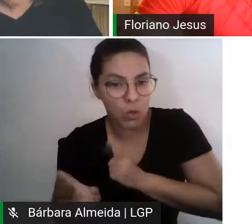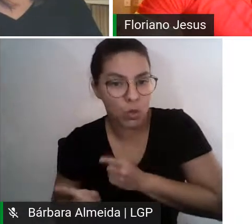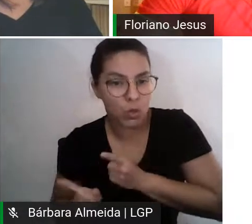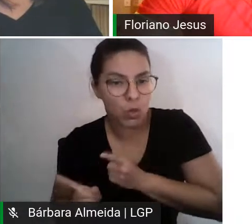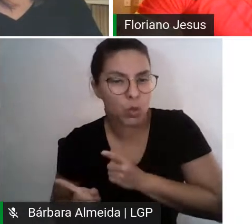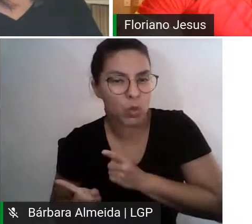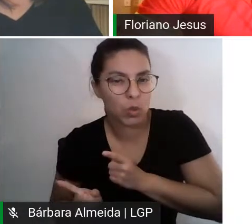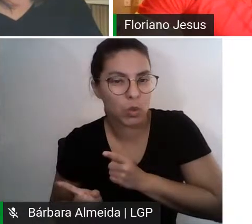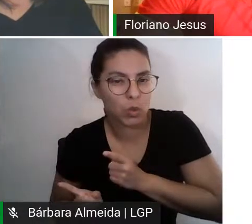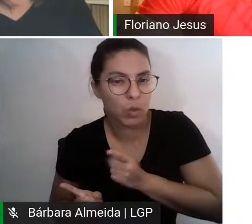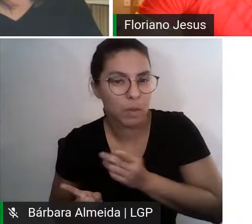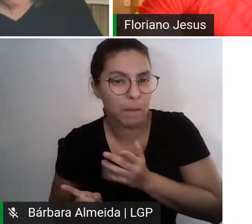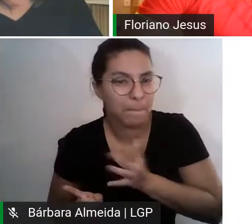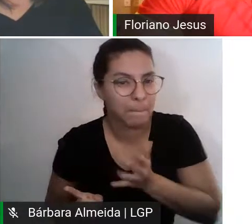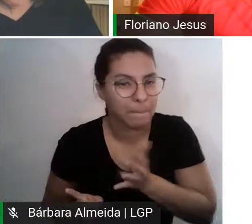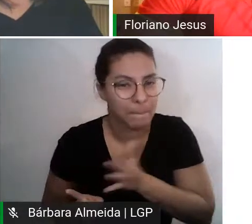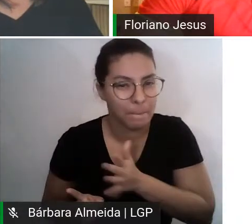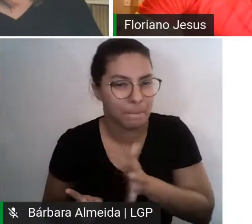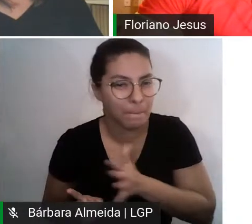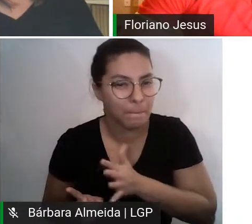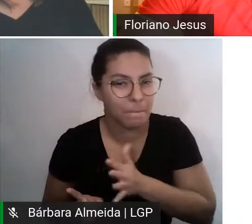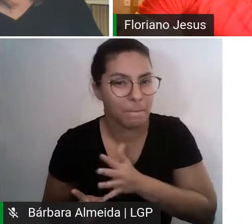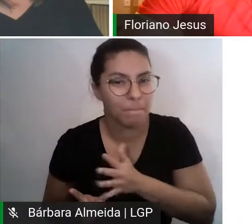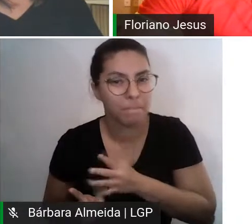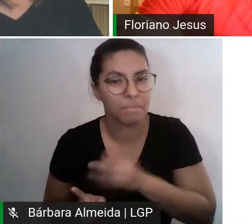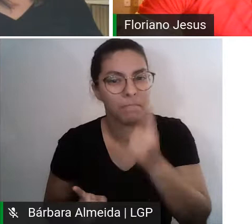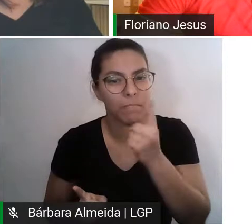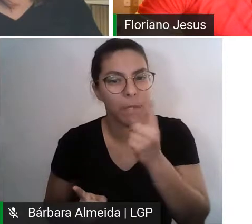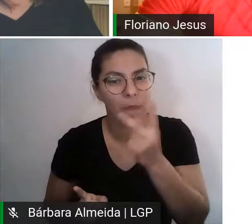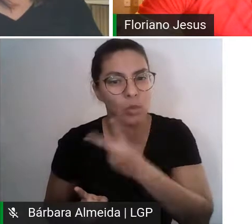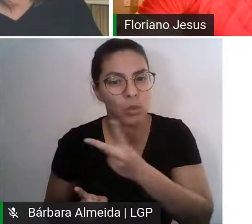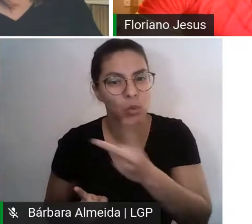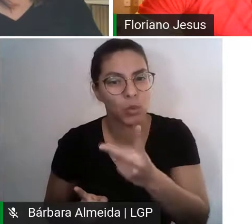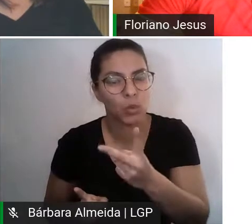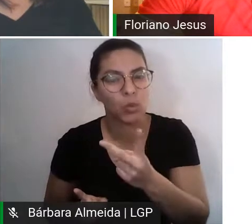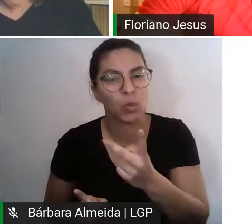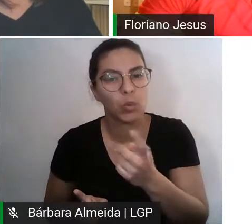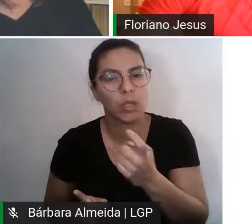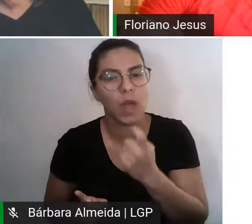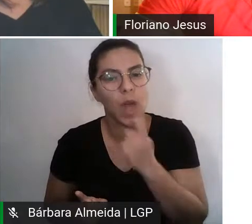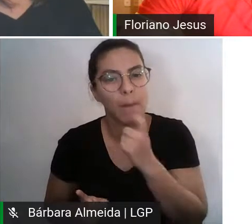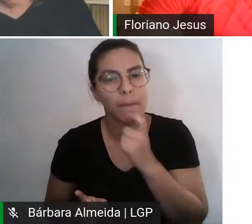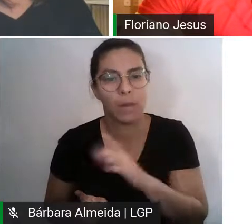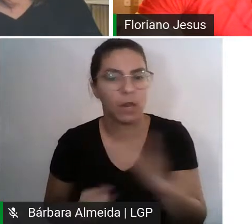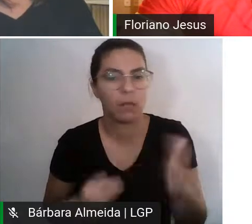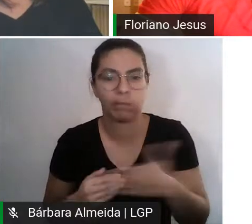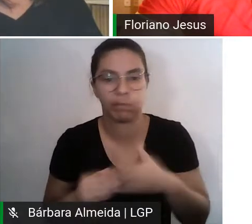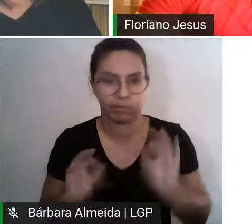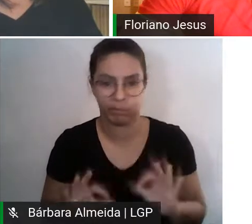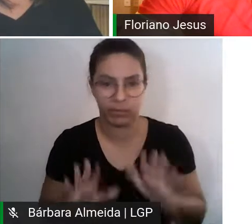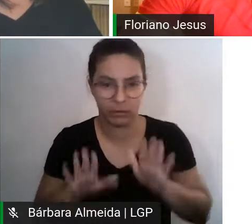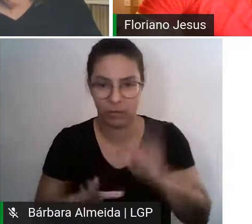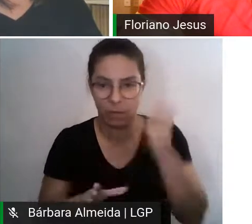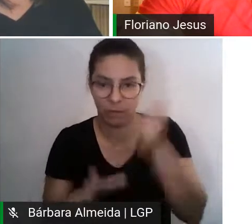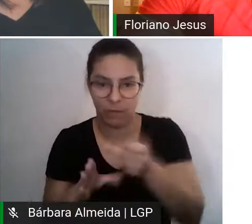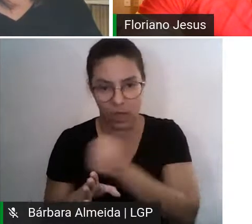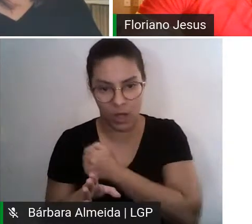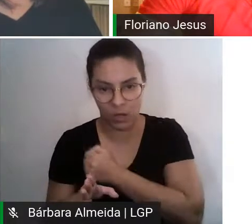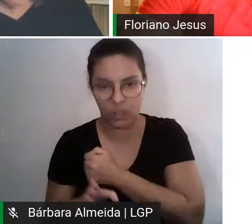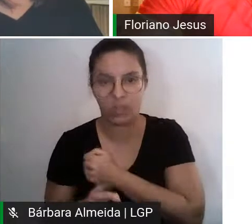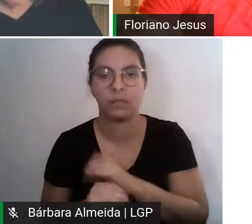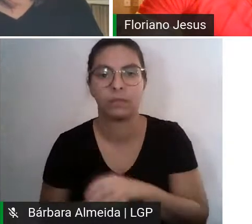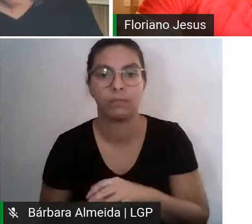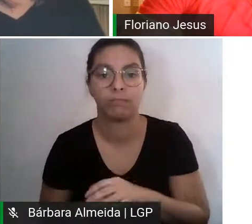março e aí, primeira, segunda semana de abril, sem poder remar. Na pista. Na